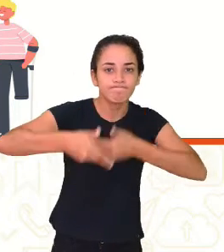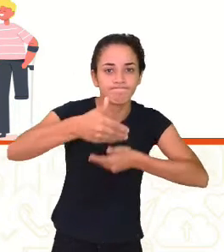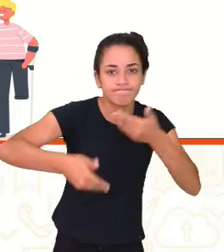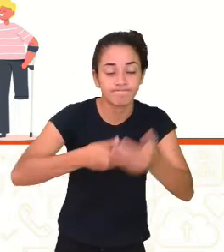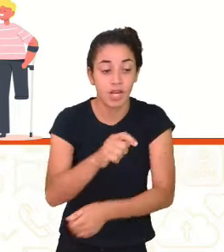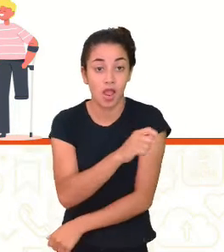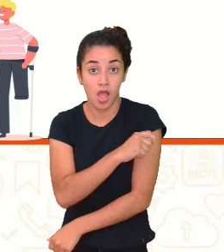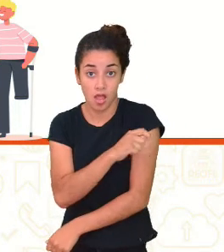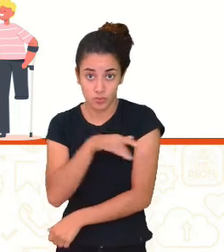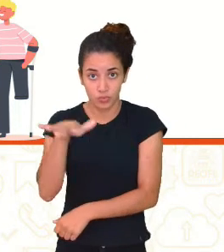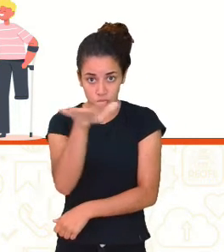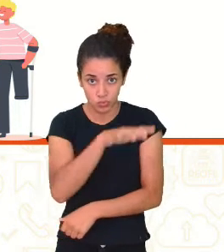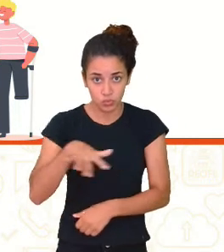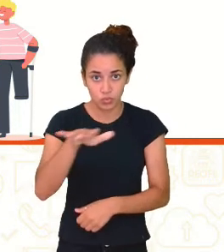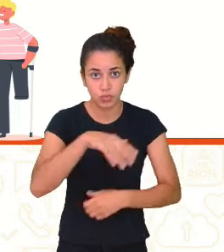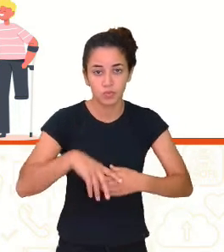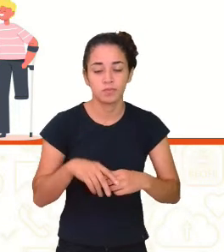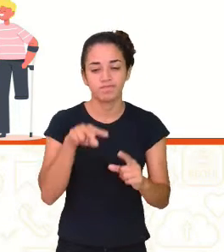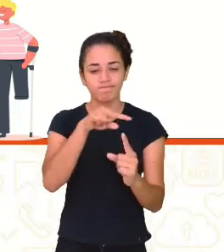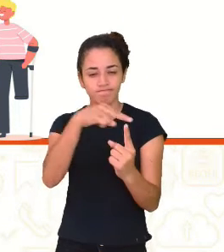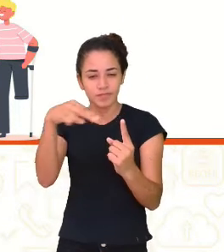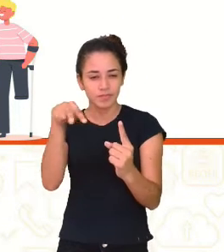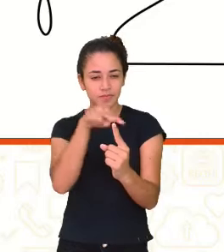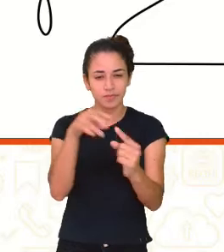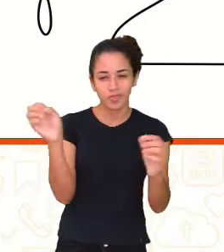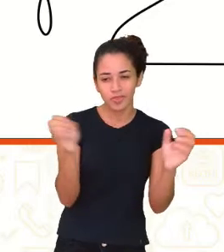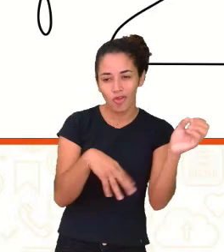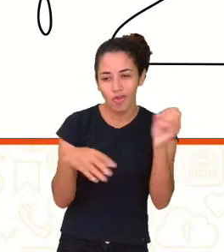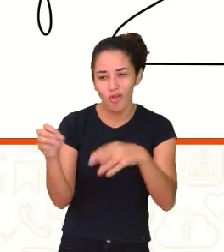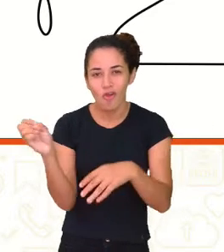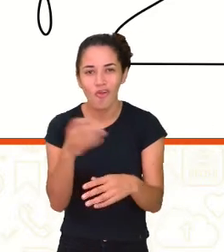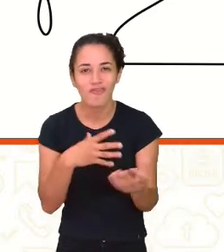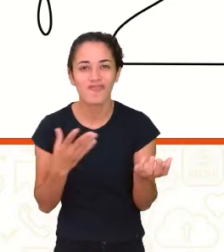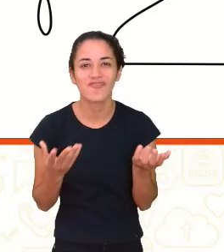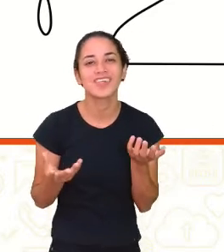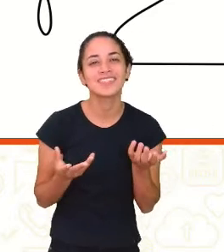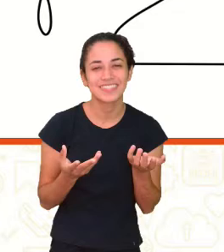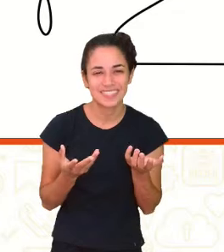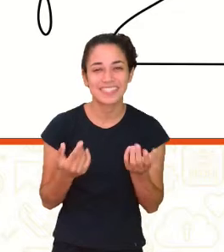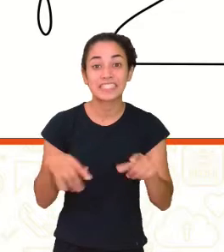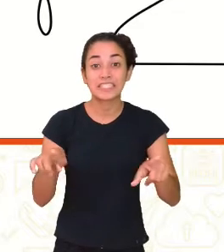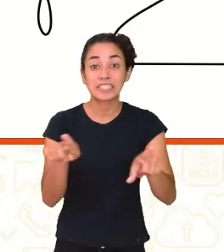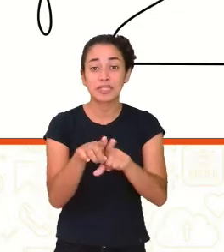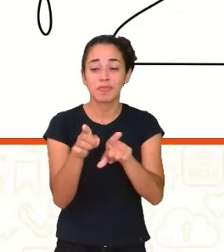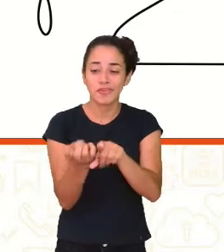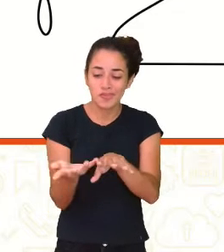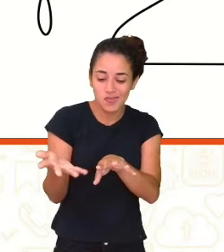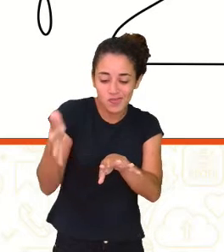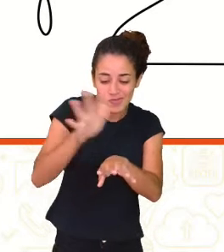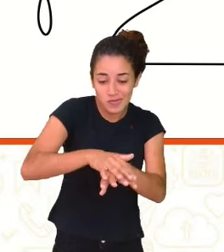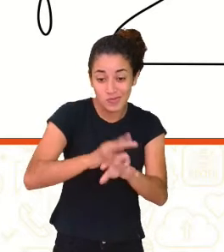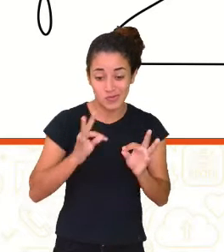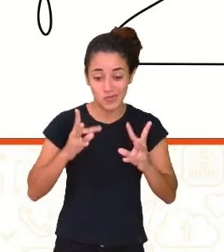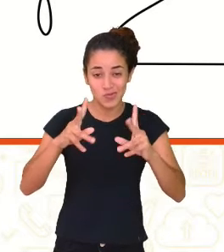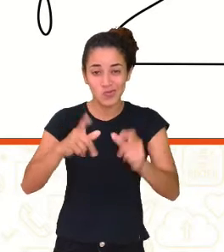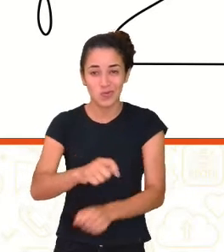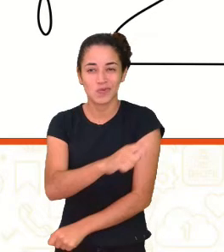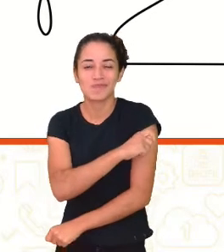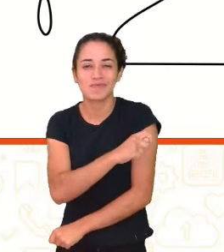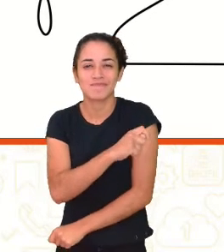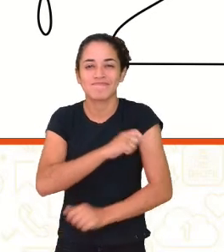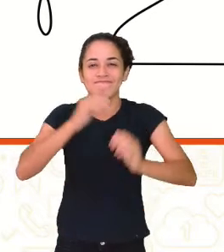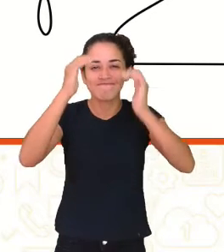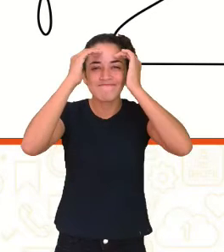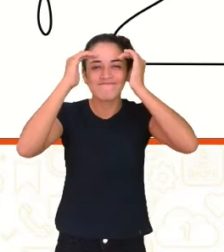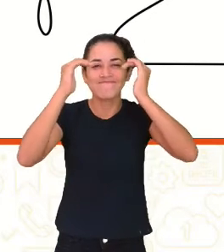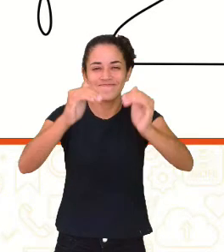de mundo, passa a conhecer novas realidades e a inclusão de todos os estudantes e